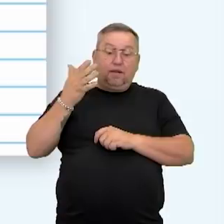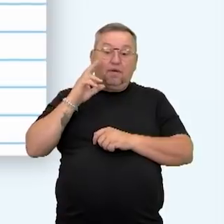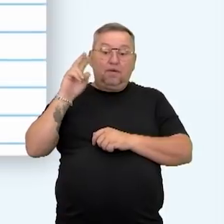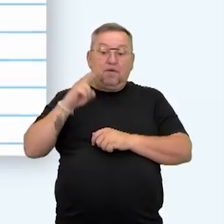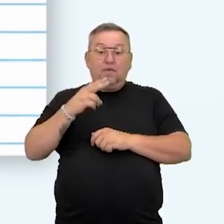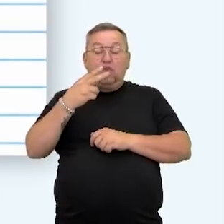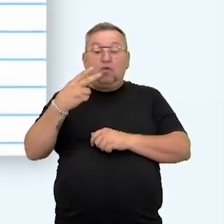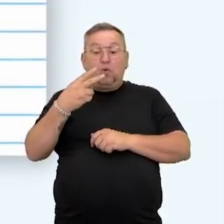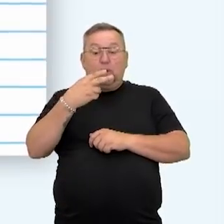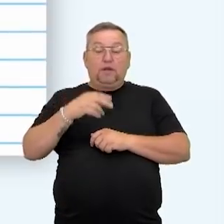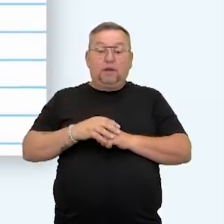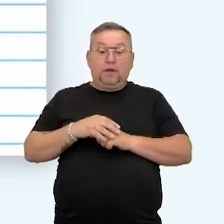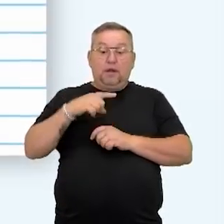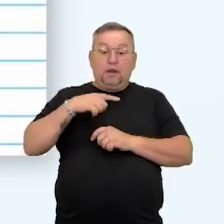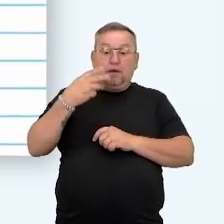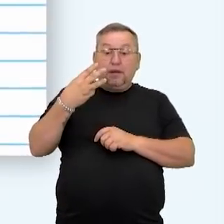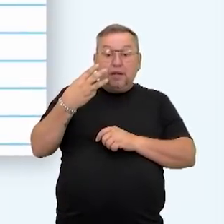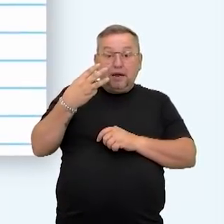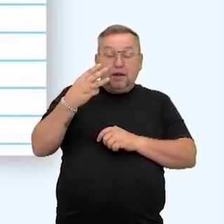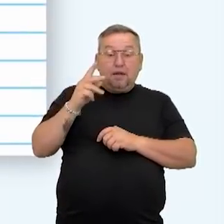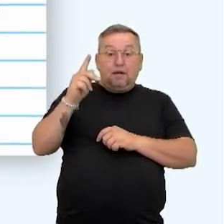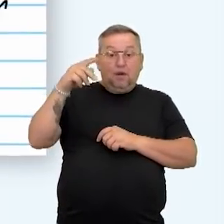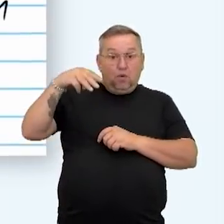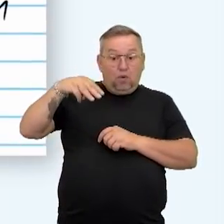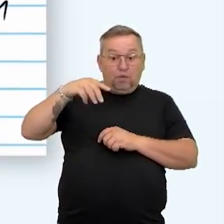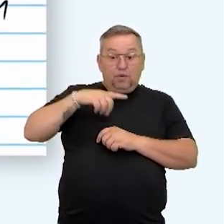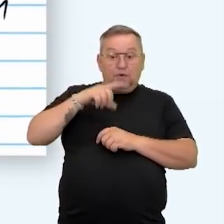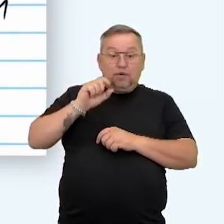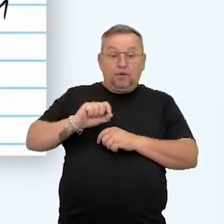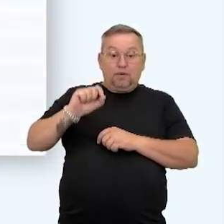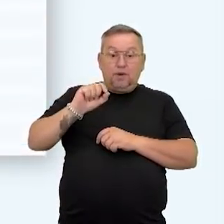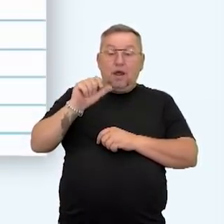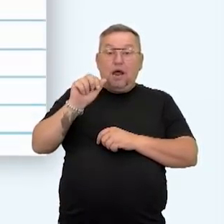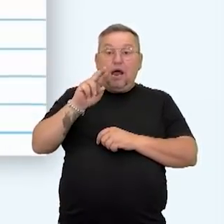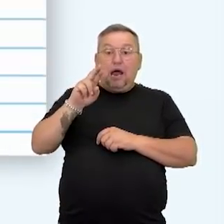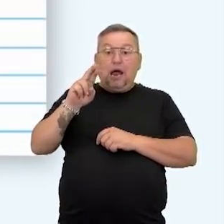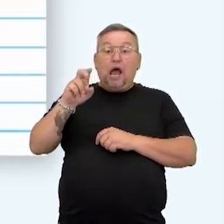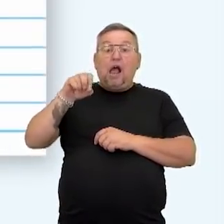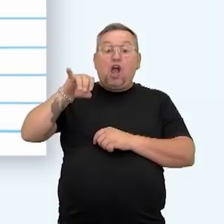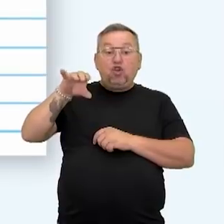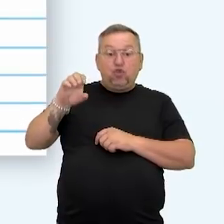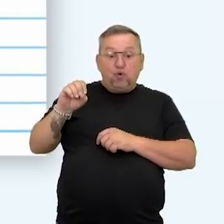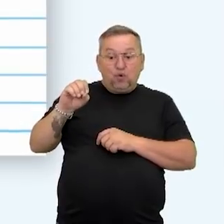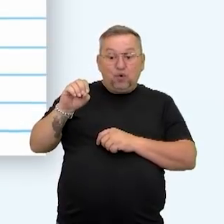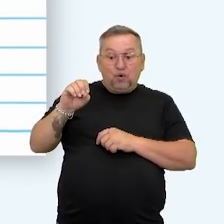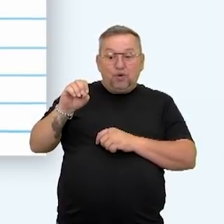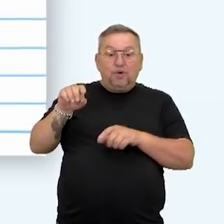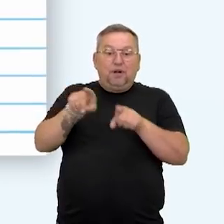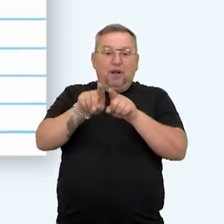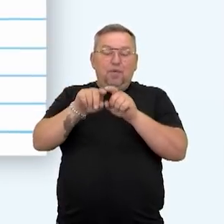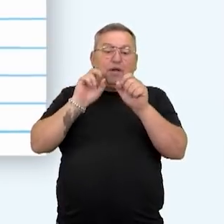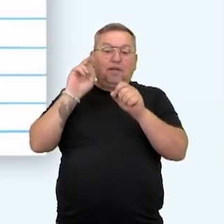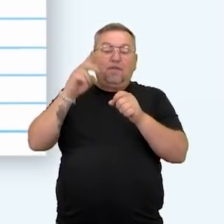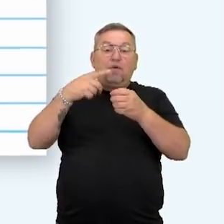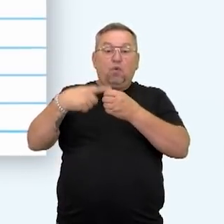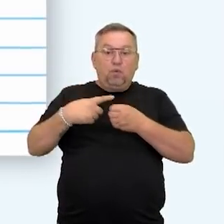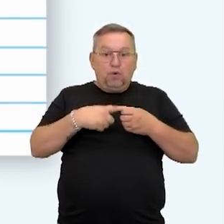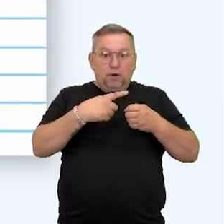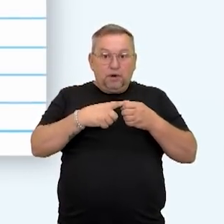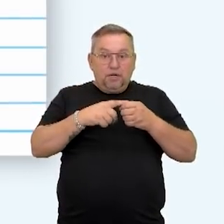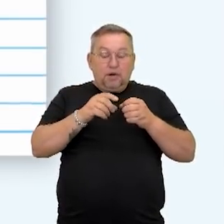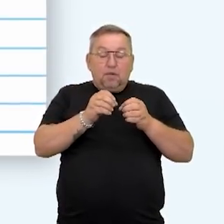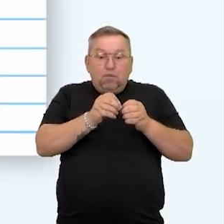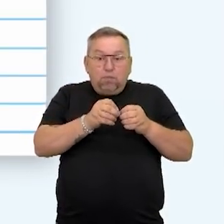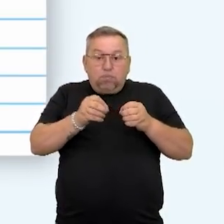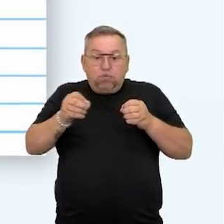de 2 municípios é de até 3 quilômetros, temos um arranjo. Excetuando-se os arranjos originados por municípios que se desmembraram